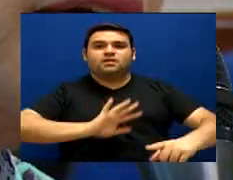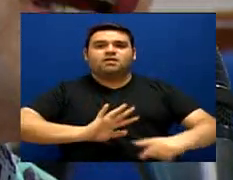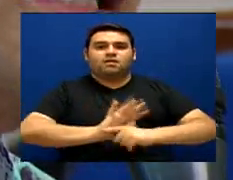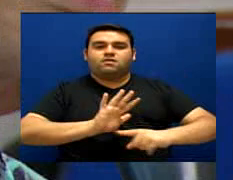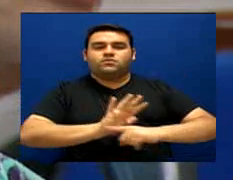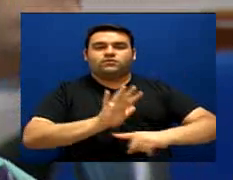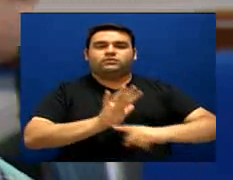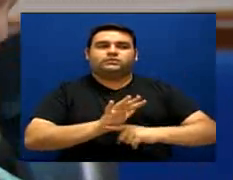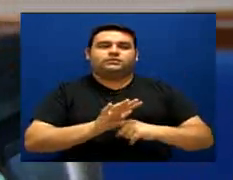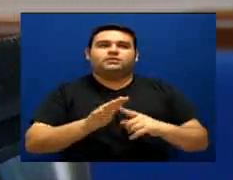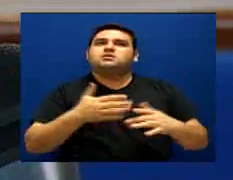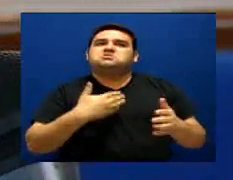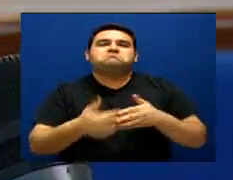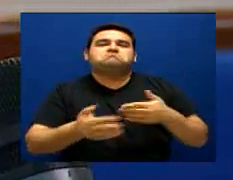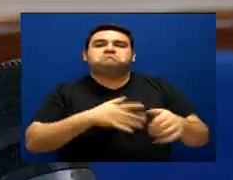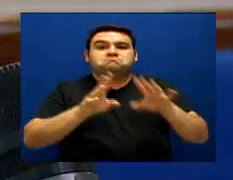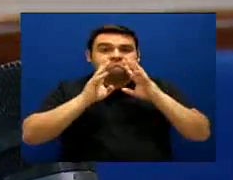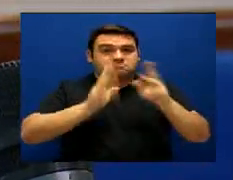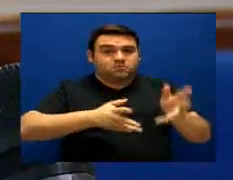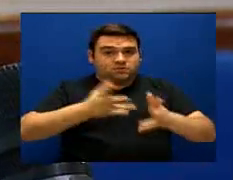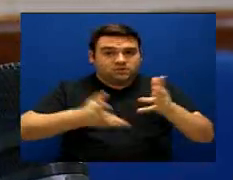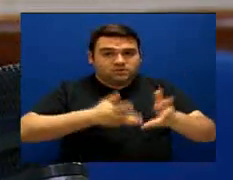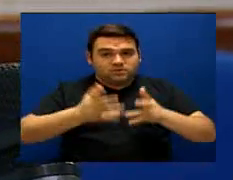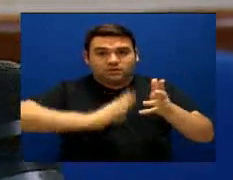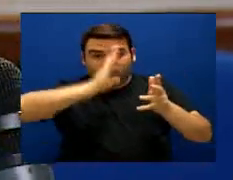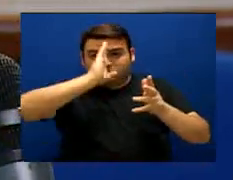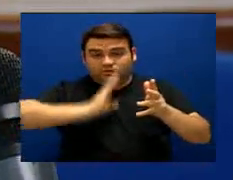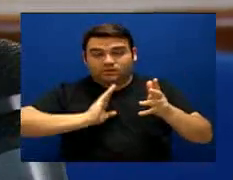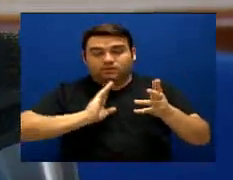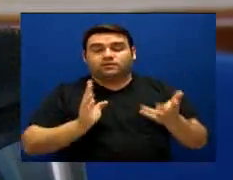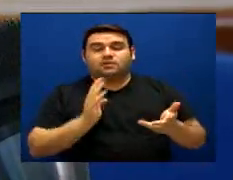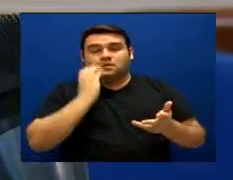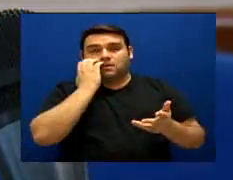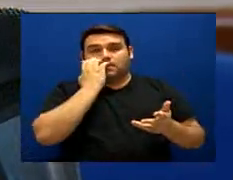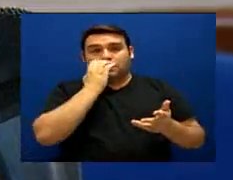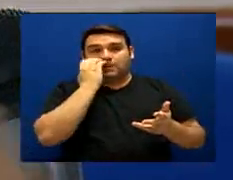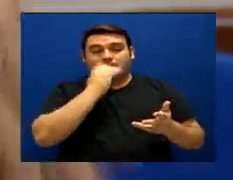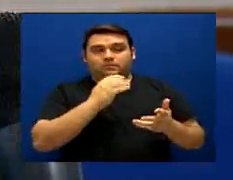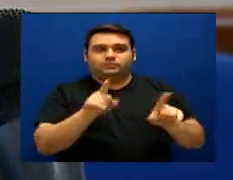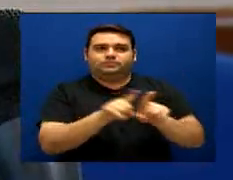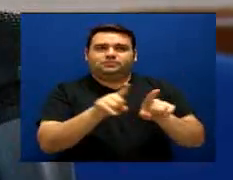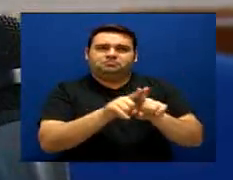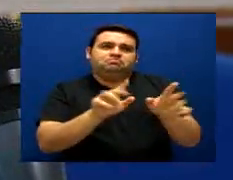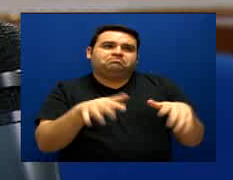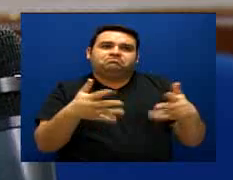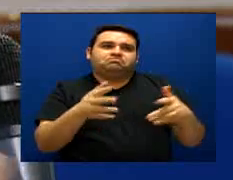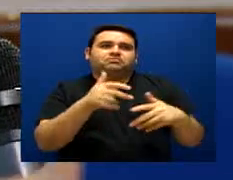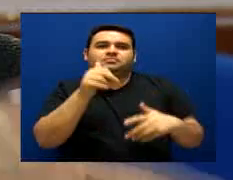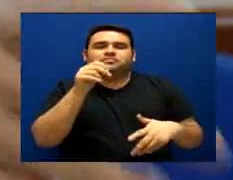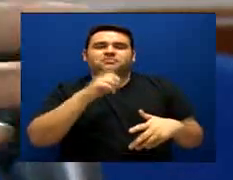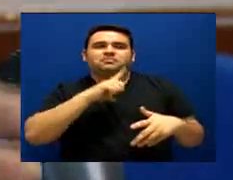contribuir, tanto em atendimento gratuito, né? Até se for houver